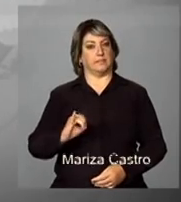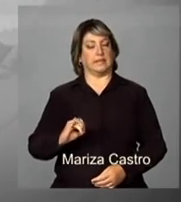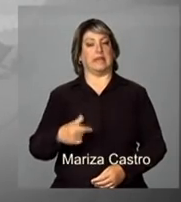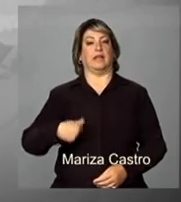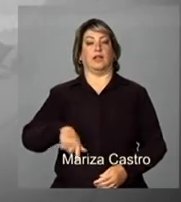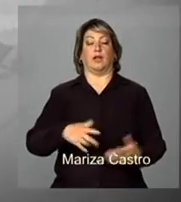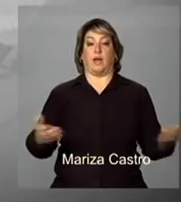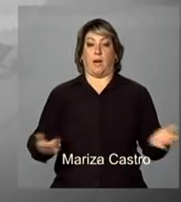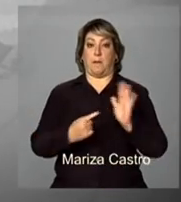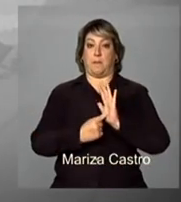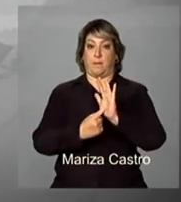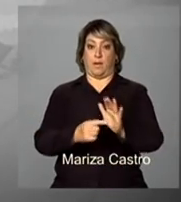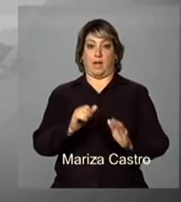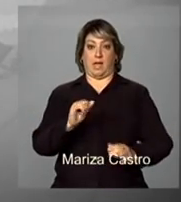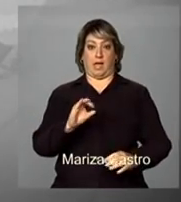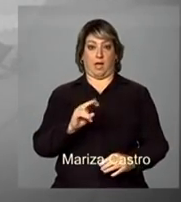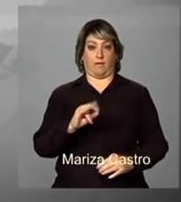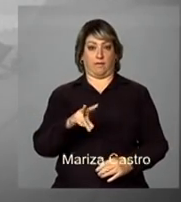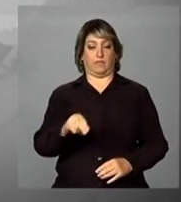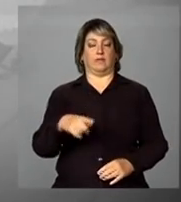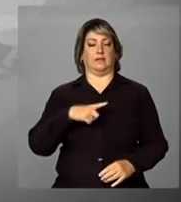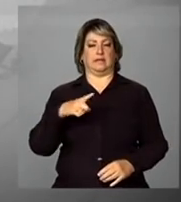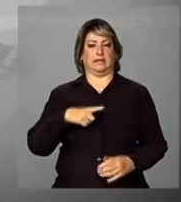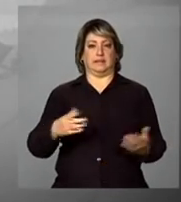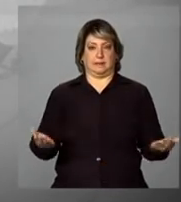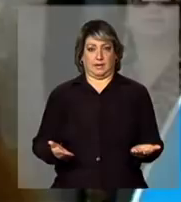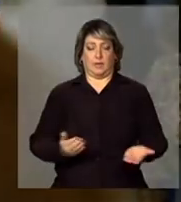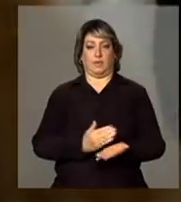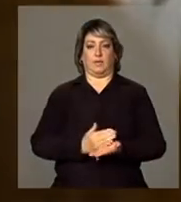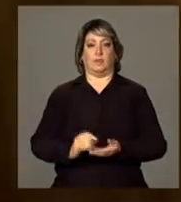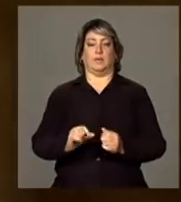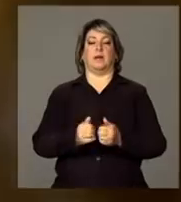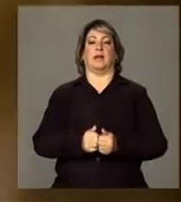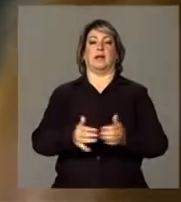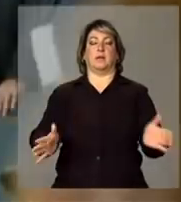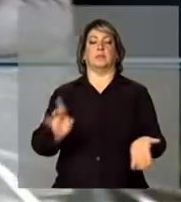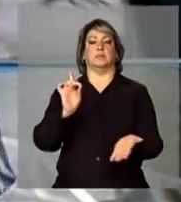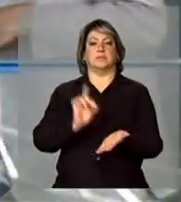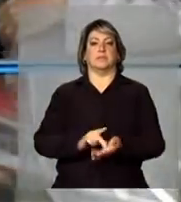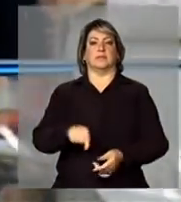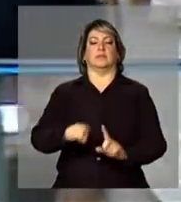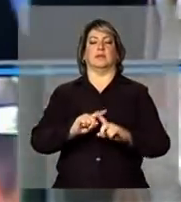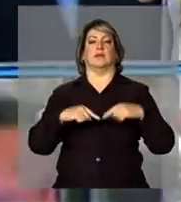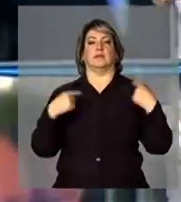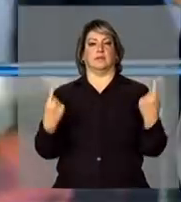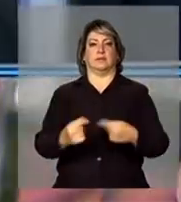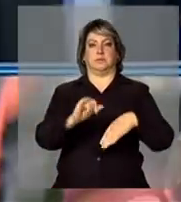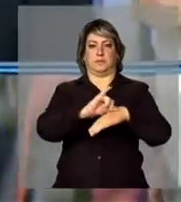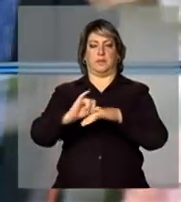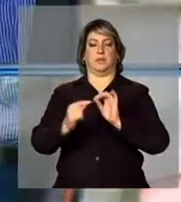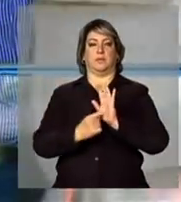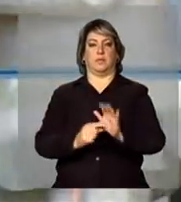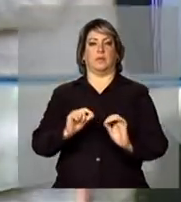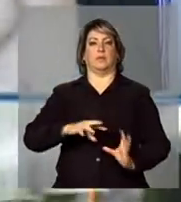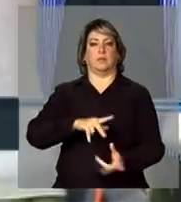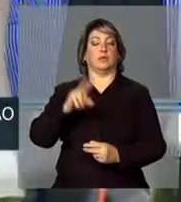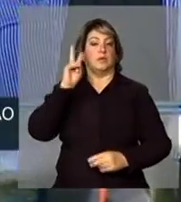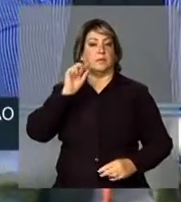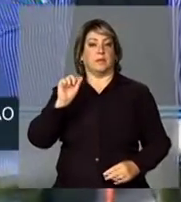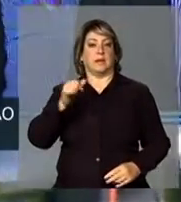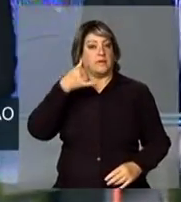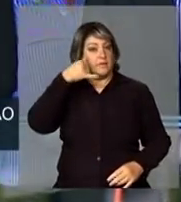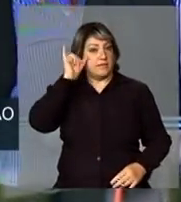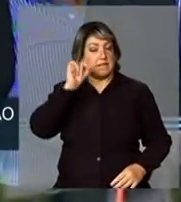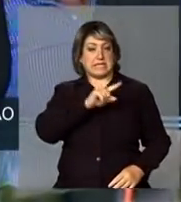Olá, interrompemos a programação para transmitir ao vivo a abertura oficial da Exposição Internacional de Gado